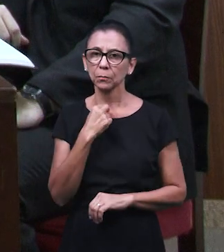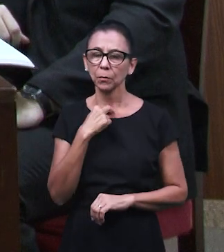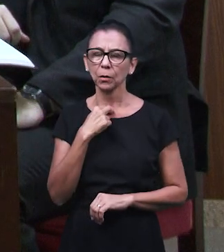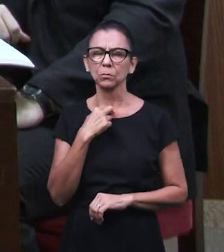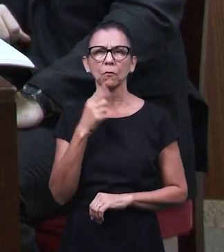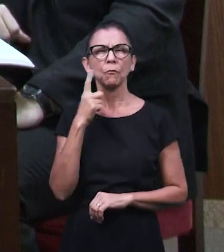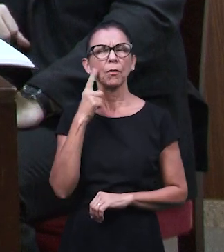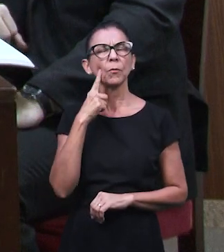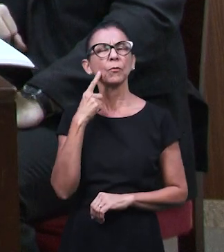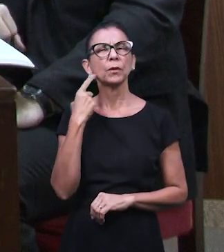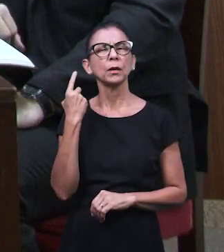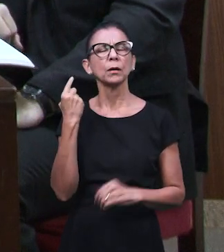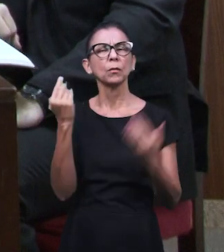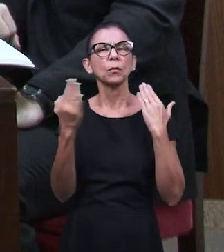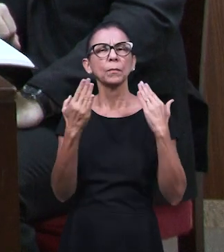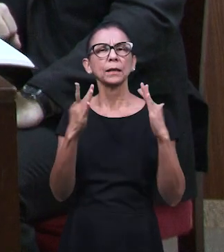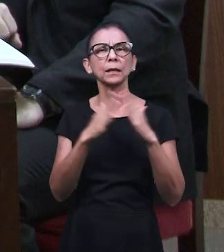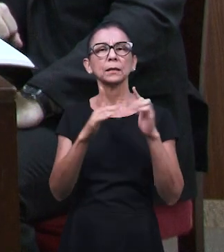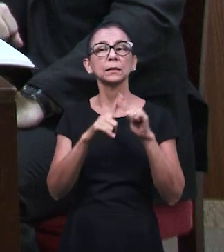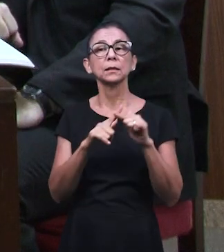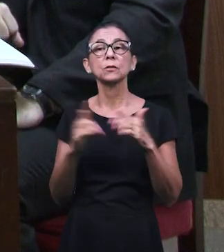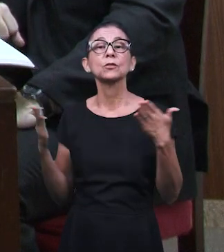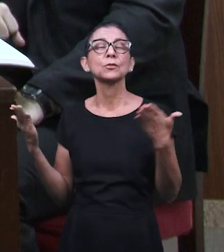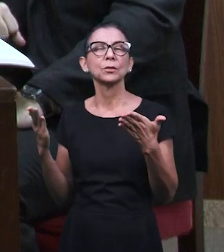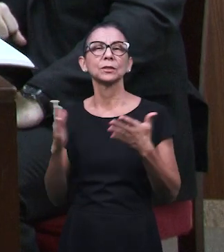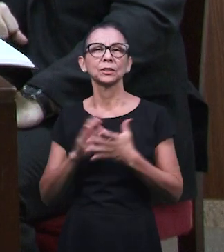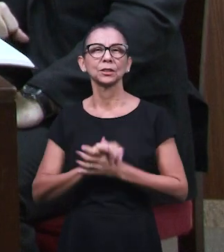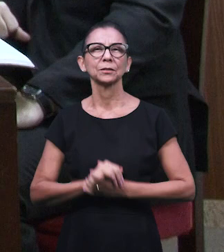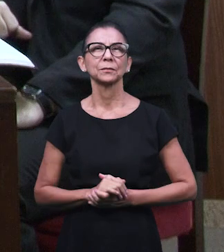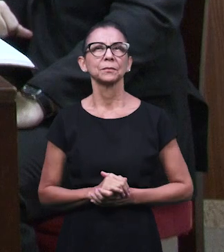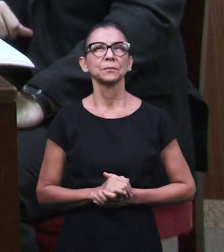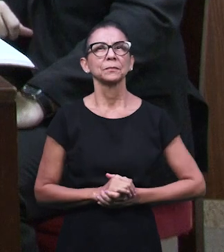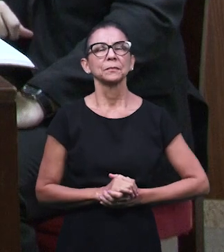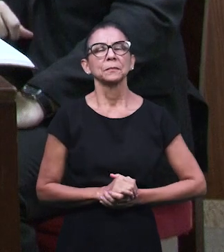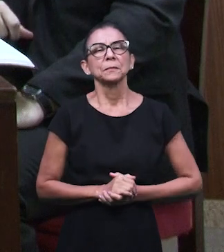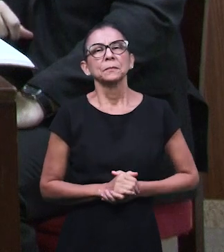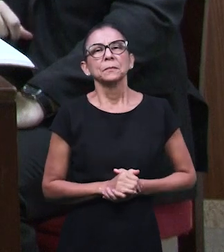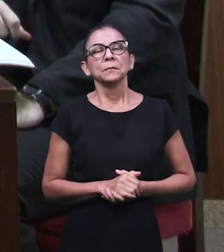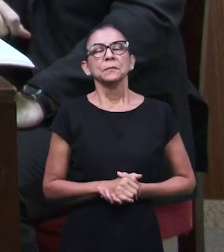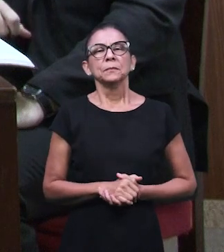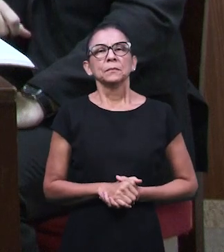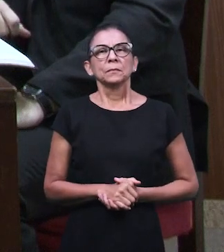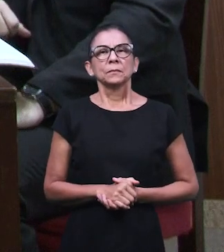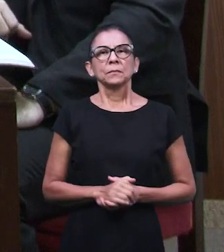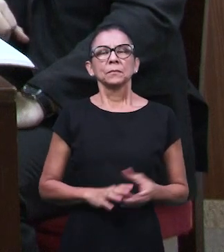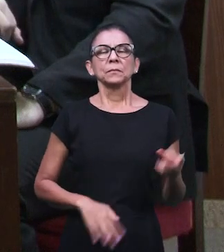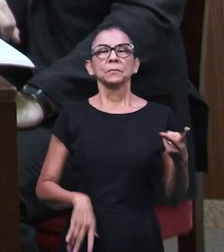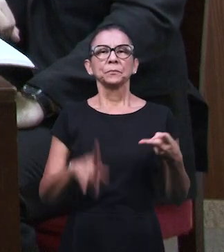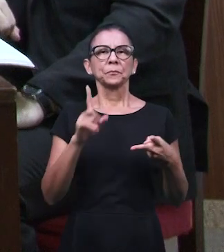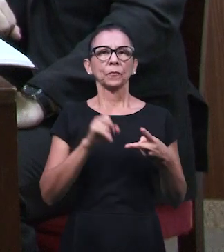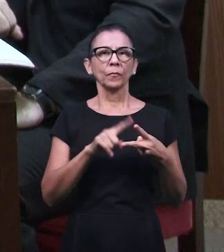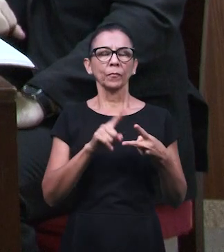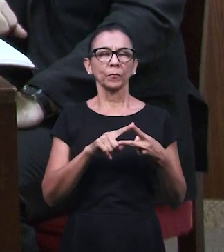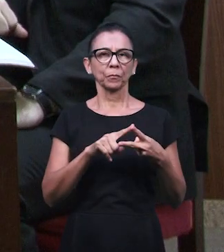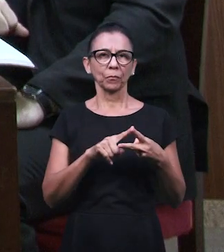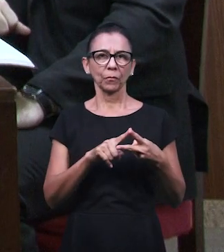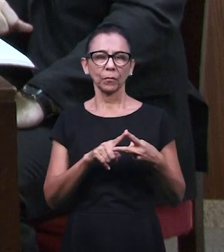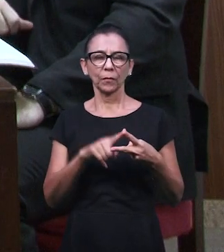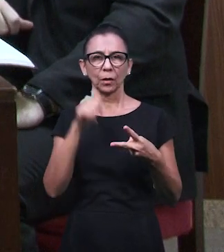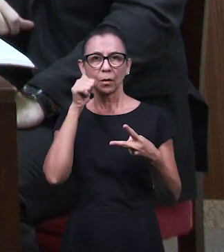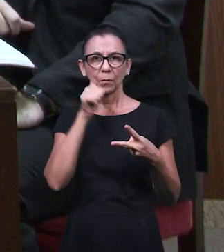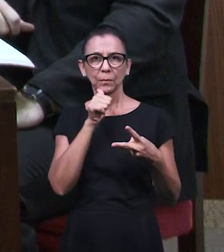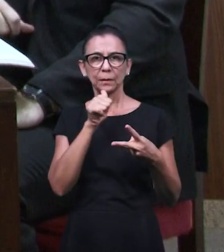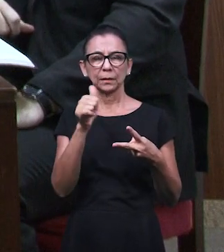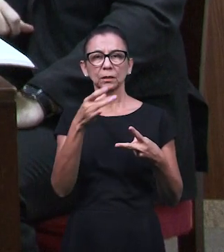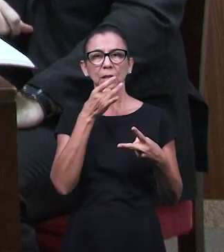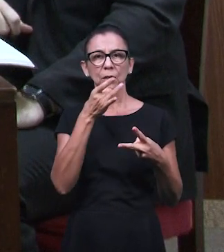Stephanie Baril, de Cachoeira Itapemirim, Semente Preciosa, Felipe Ricardo, da igreja de